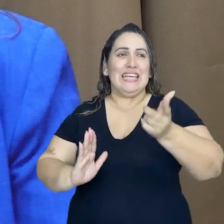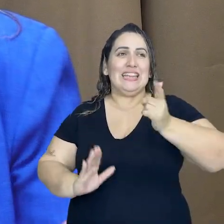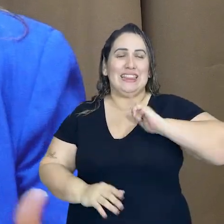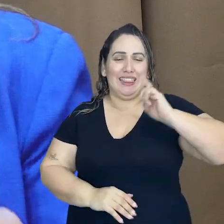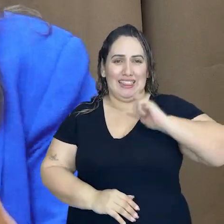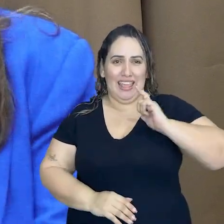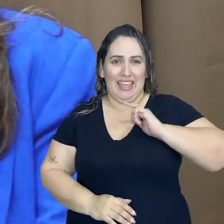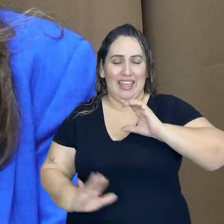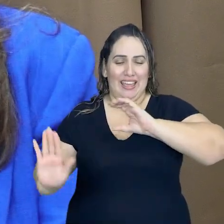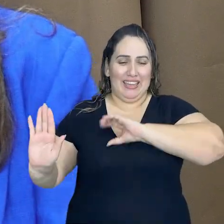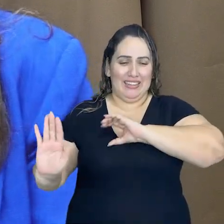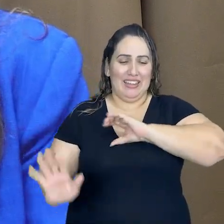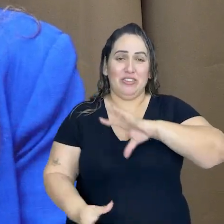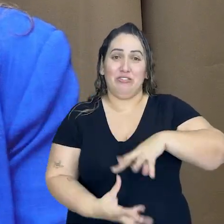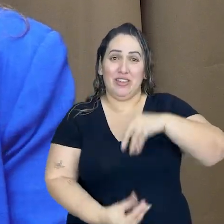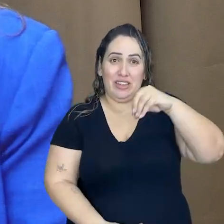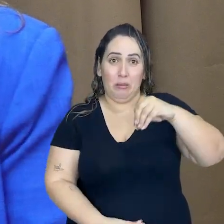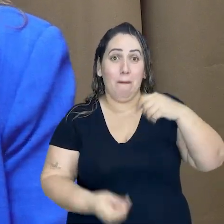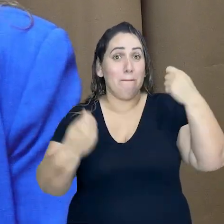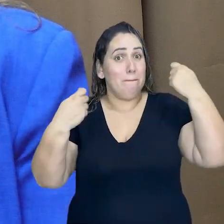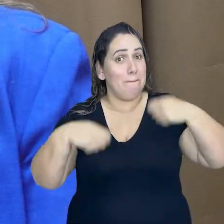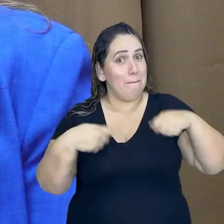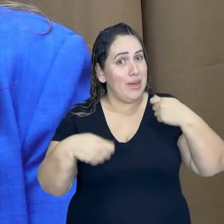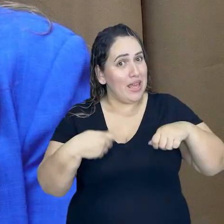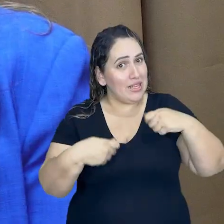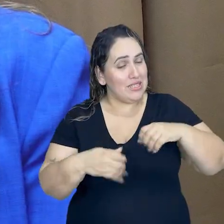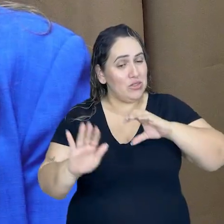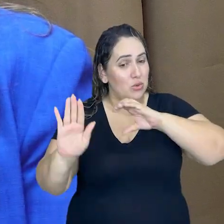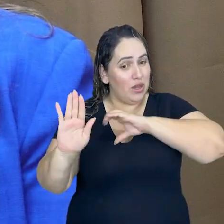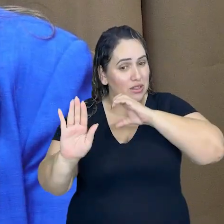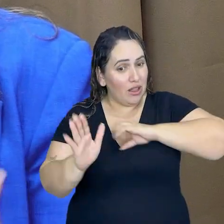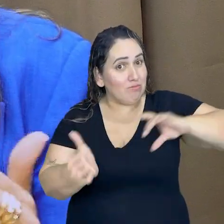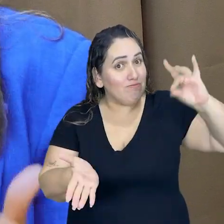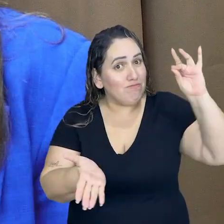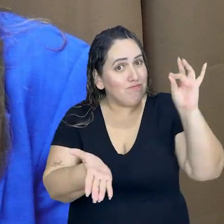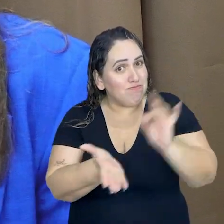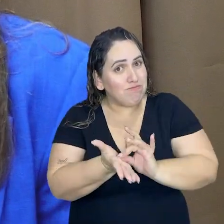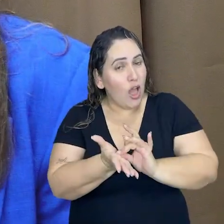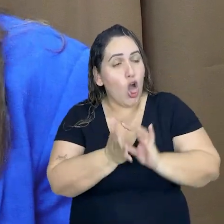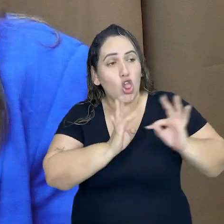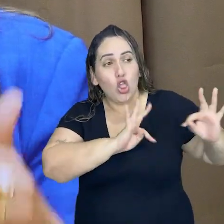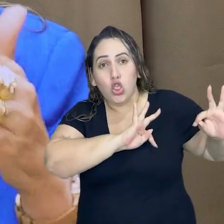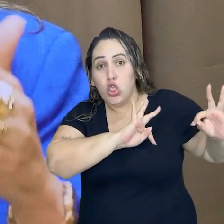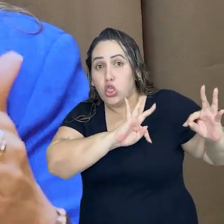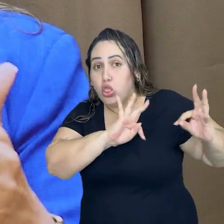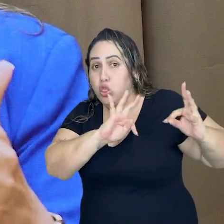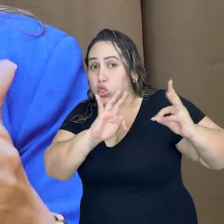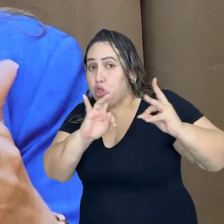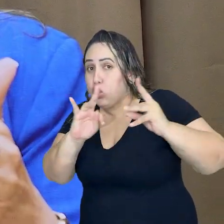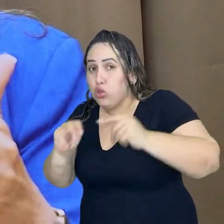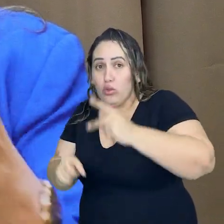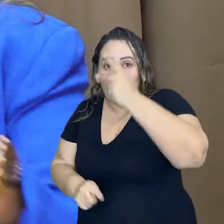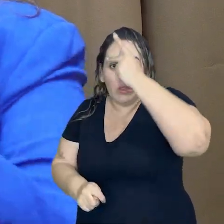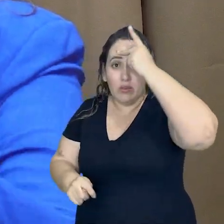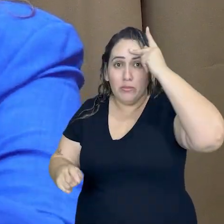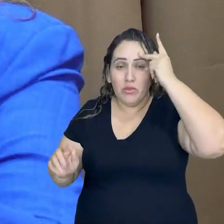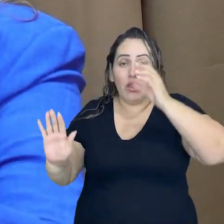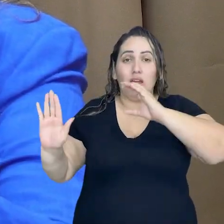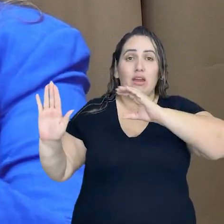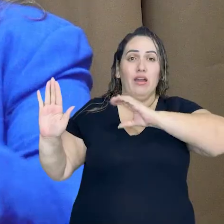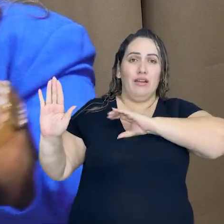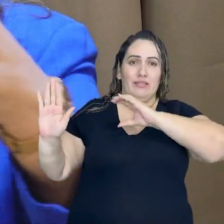regularidade, né, partidária, que possui todas as candidaturas. Então, significa dizer que aquele partido,